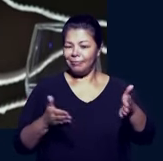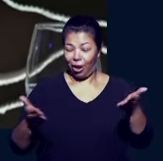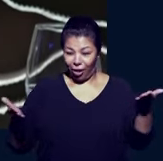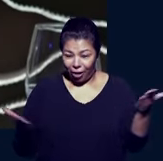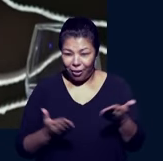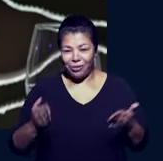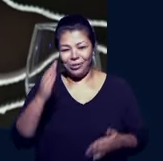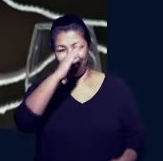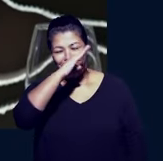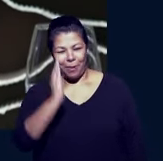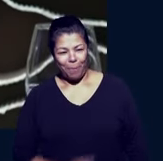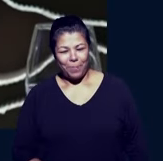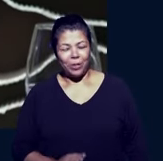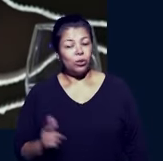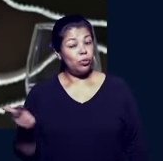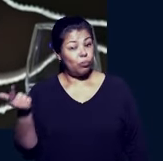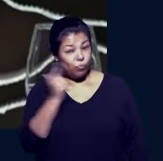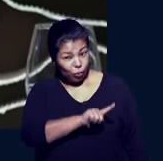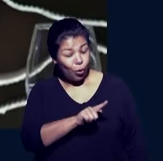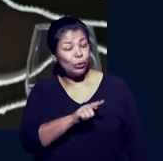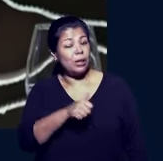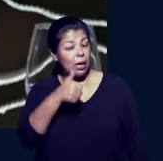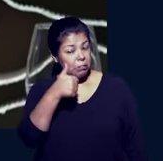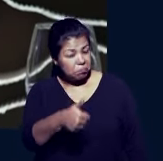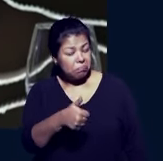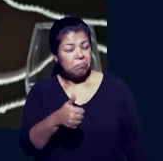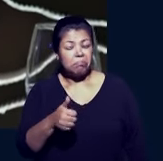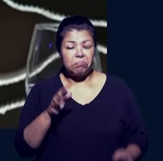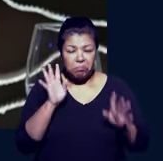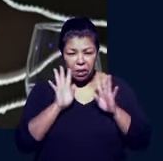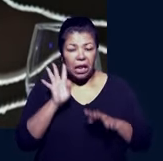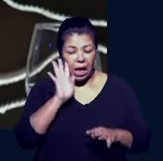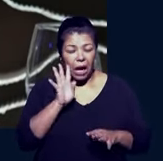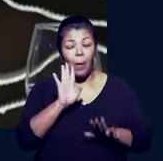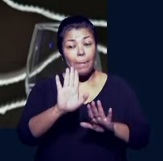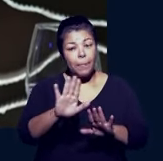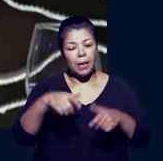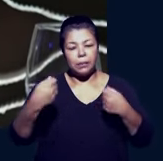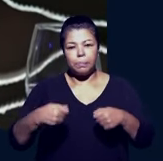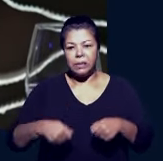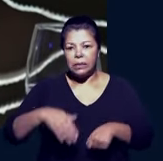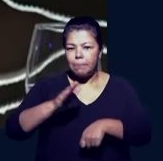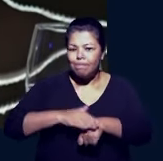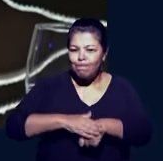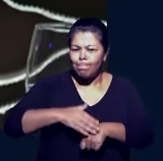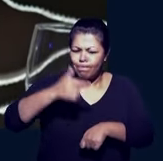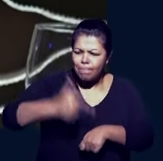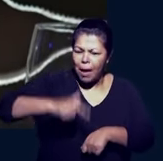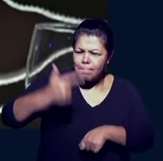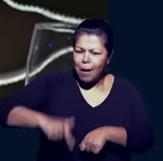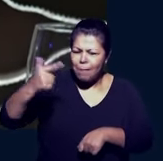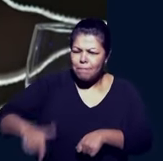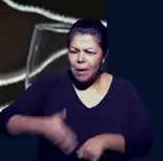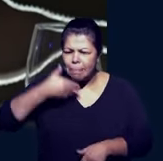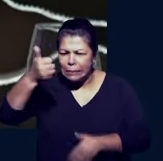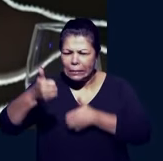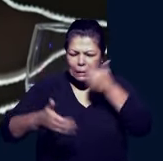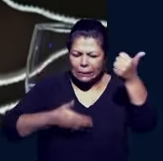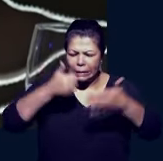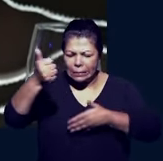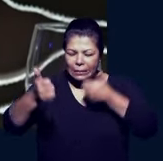situação é boa mas pode melhorar muito mais eu acho que nós Ainda temos muito a fazer nós temos toda essa área do